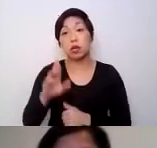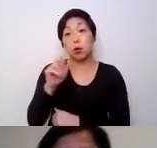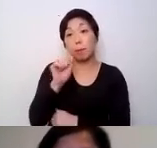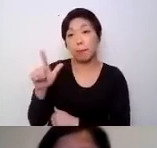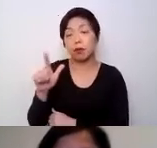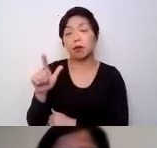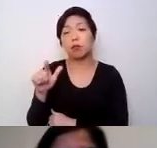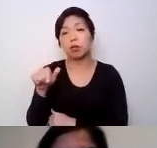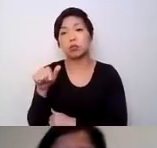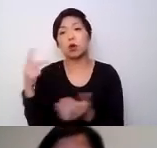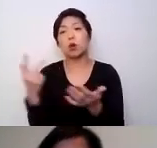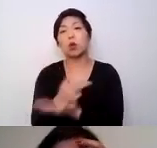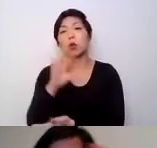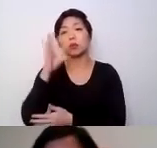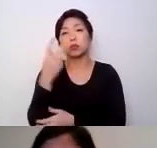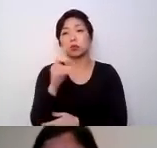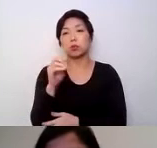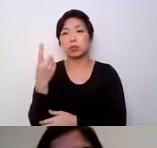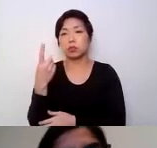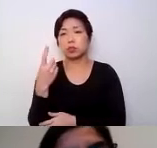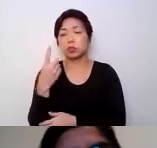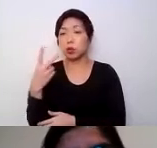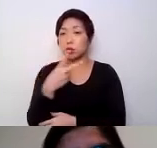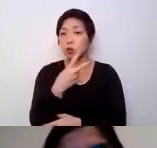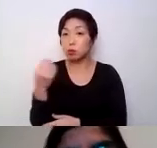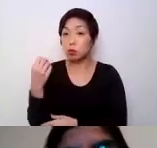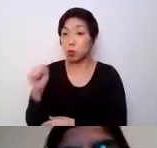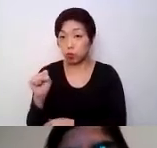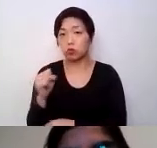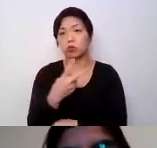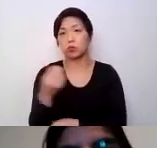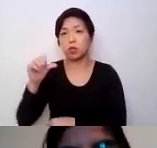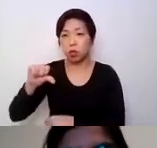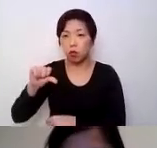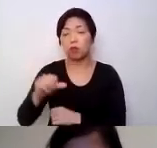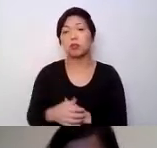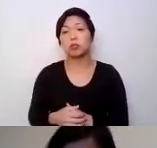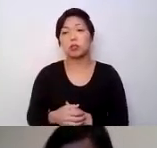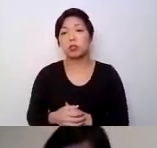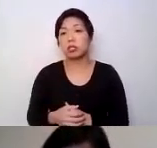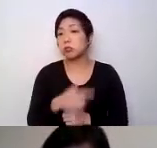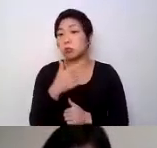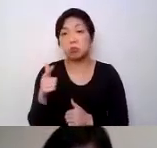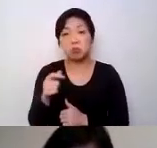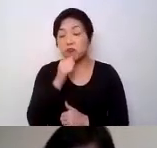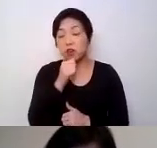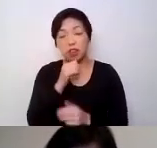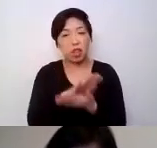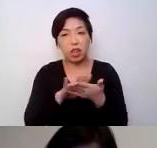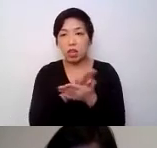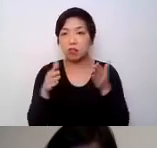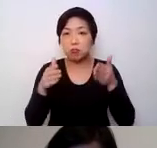2008 se eu não me engano 2008 e 2009 e até então não houve nenhum sepultamento tem alguns